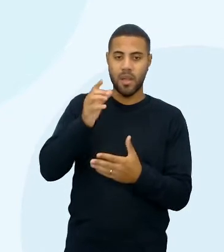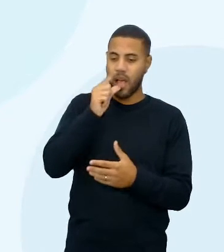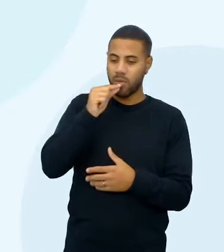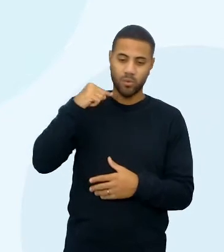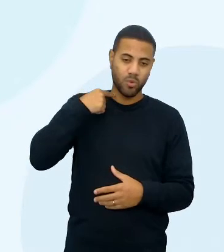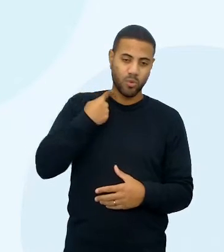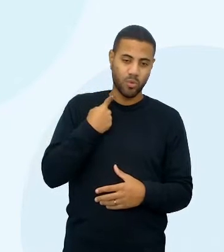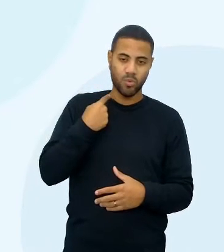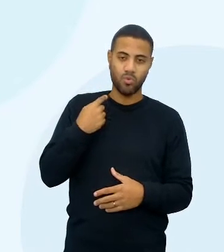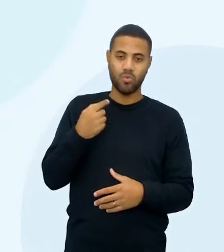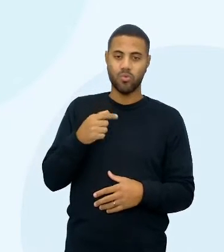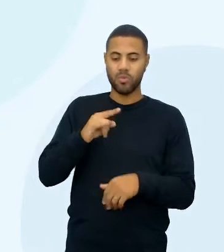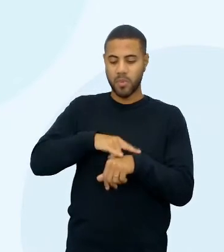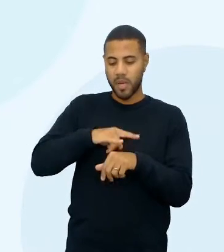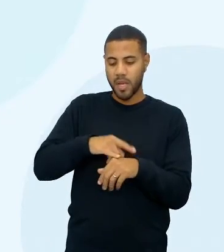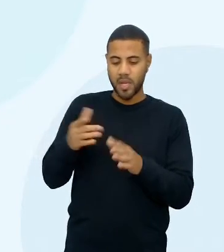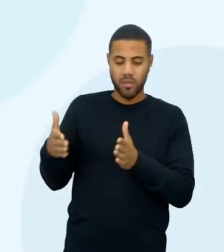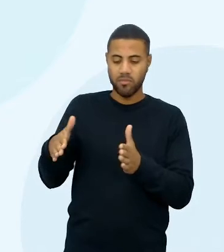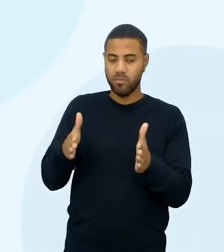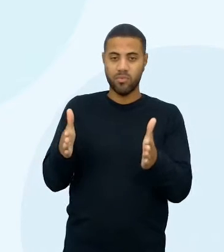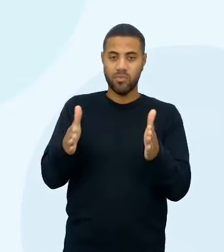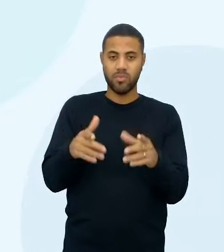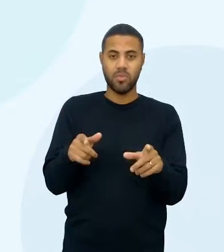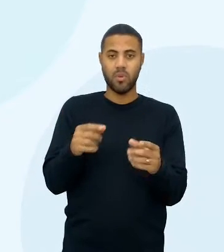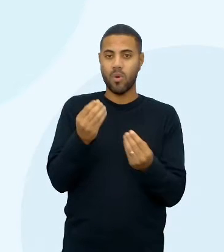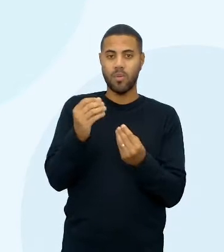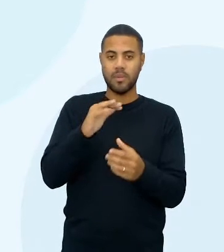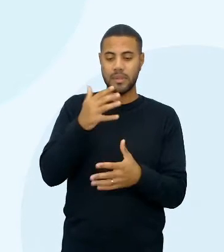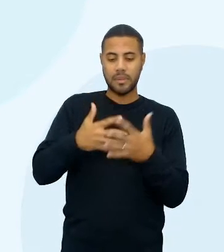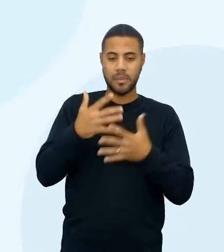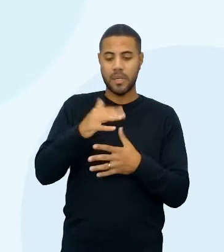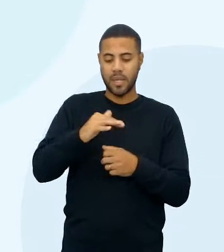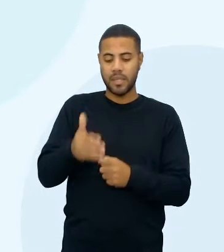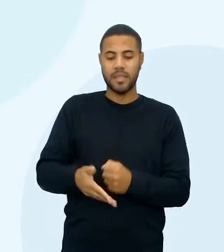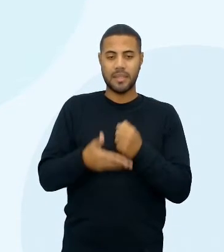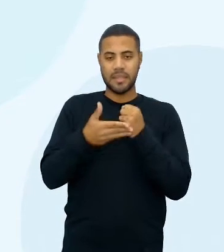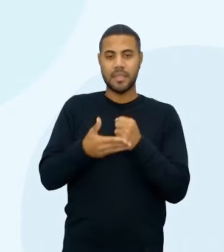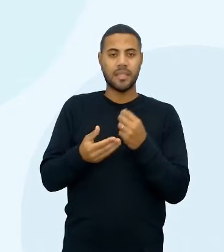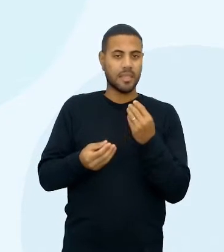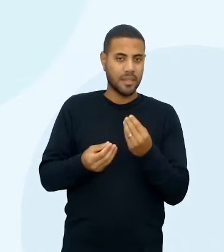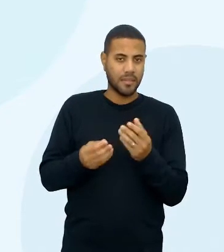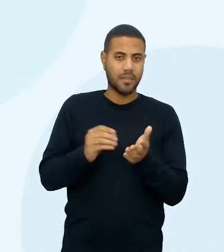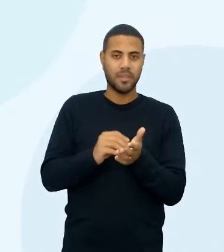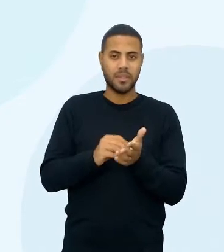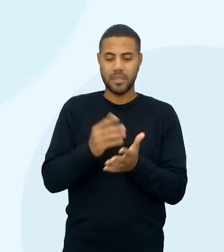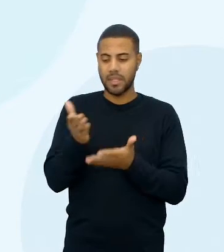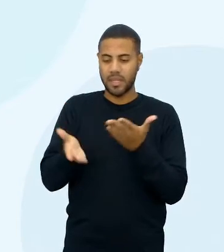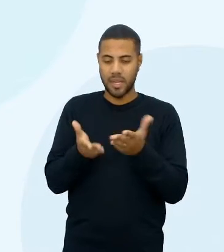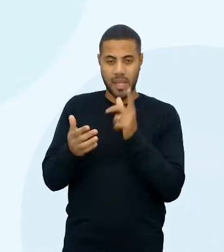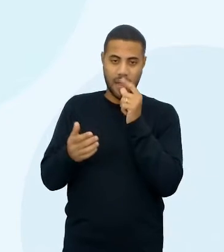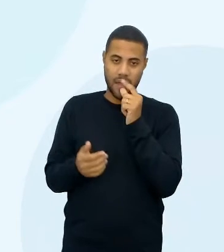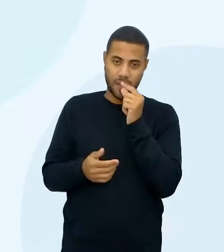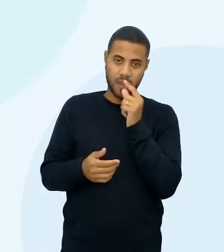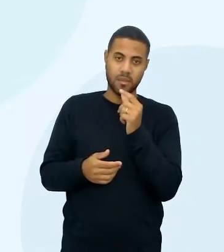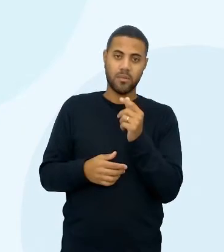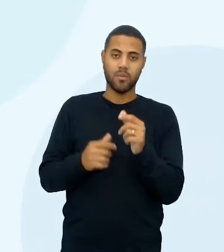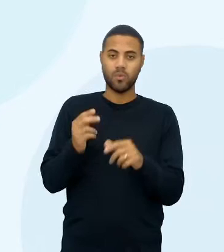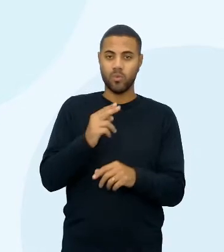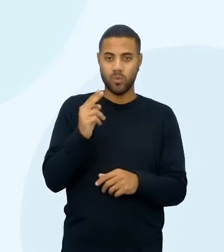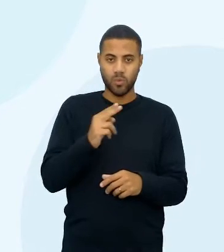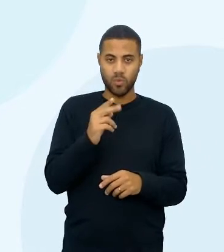e sua influência no meio ambiente e em nosso cotidiano. Será que tratar a água, né, que nós utilizamos, os